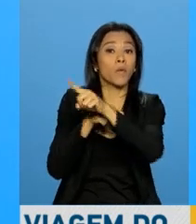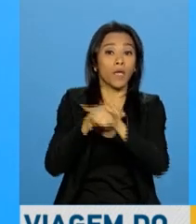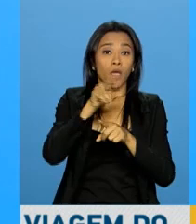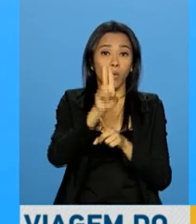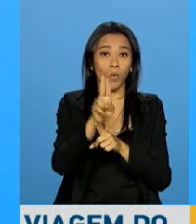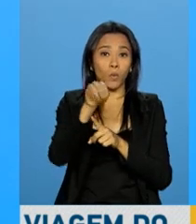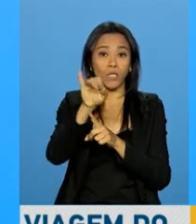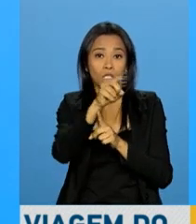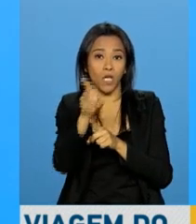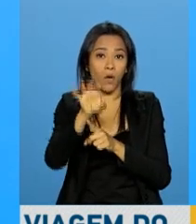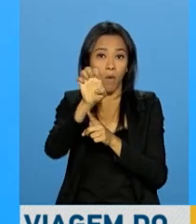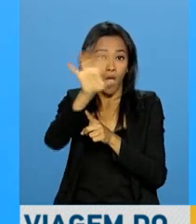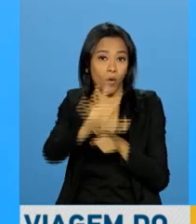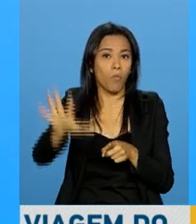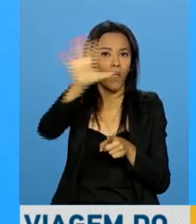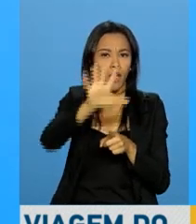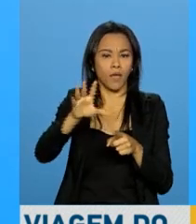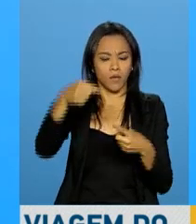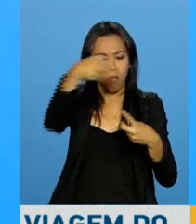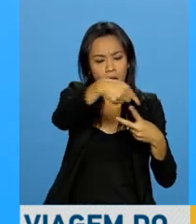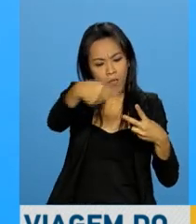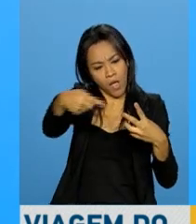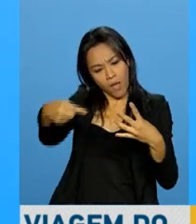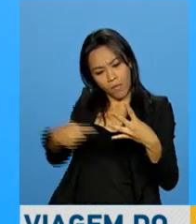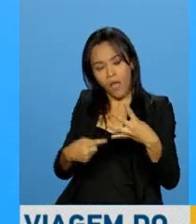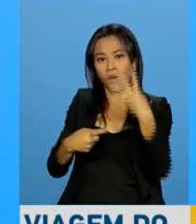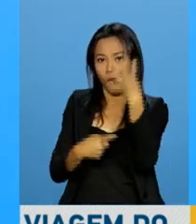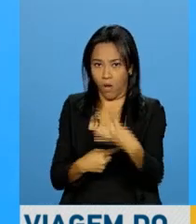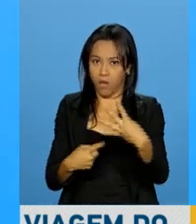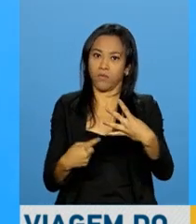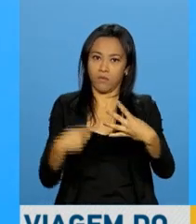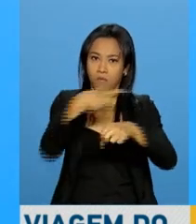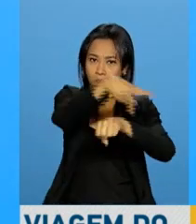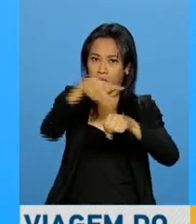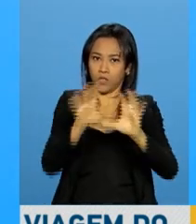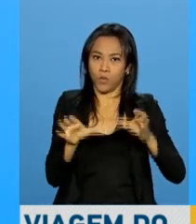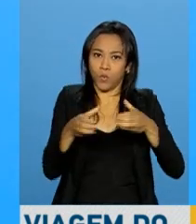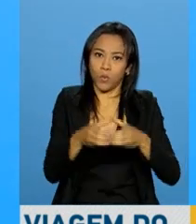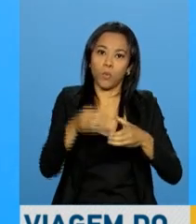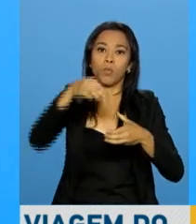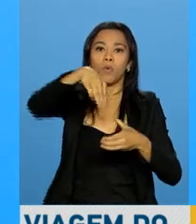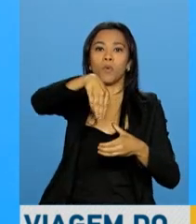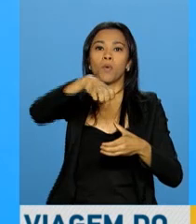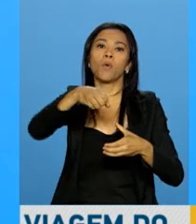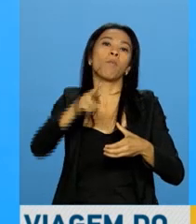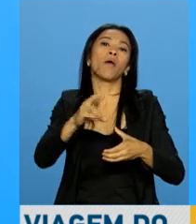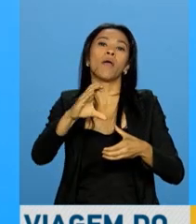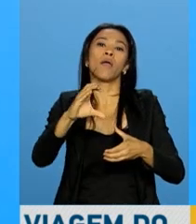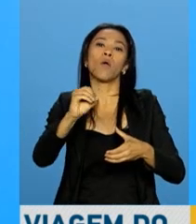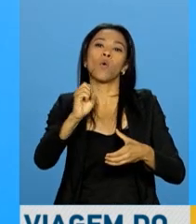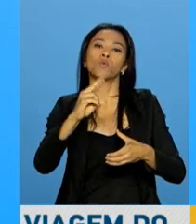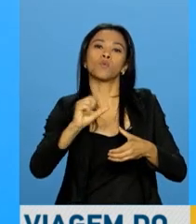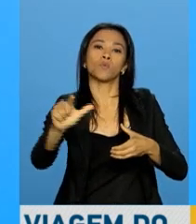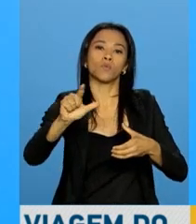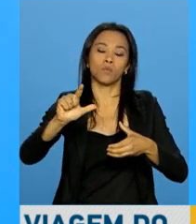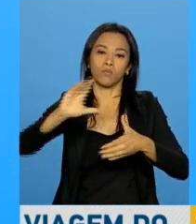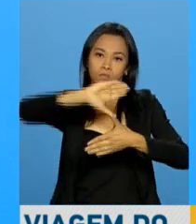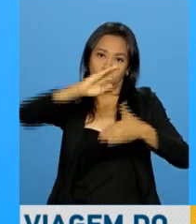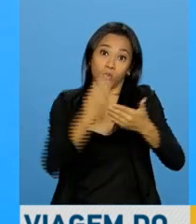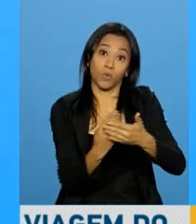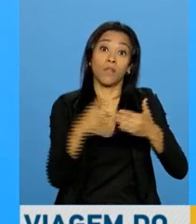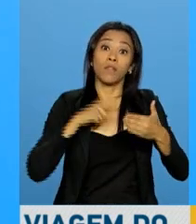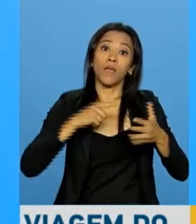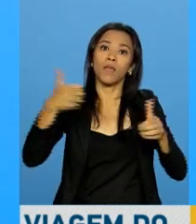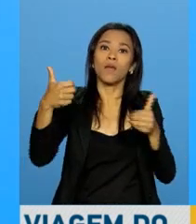Mercosul, esses 4 países que indiquei, também tem se aproximado da Aliança do Pacífico,